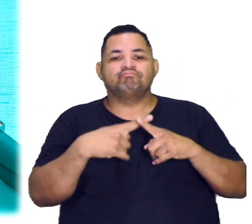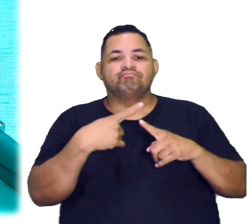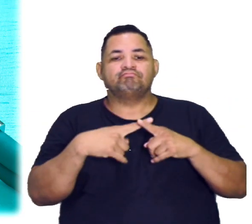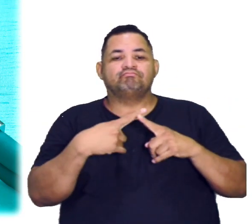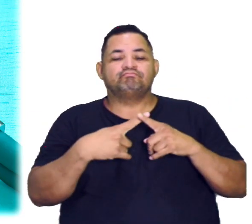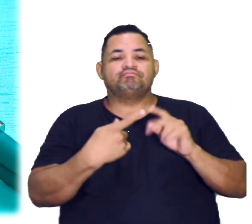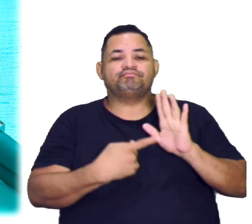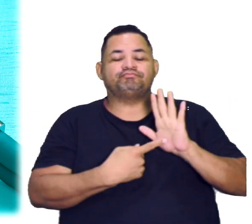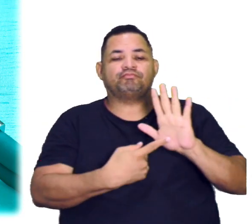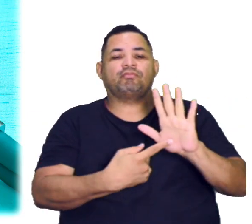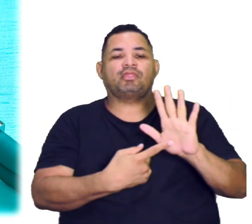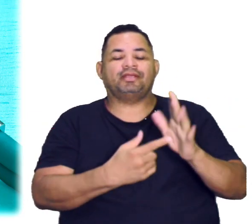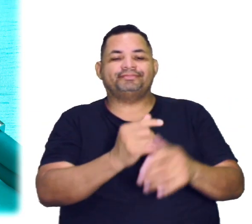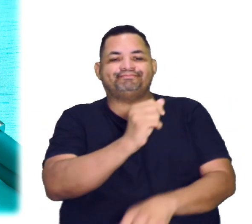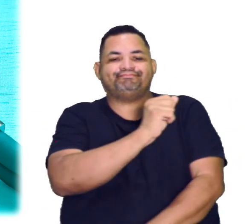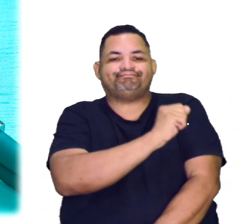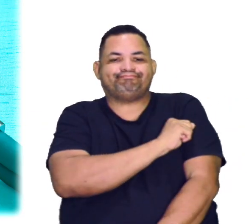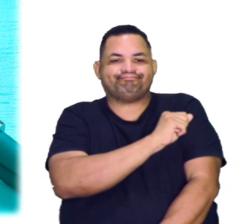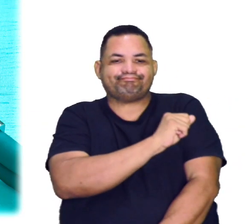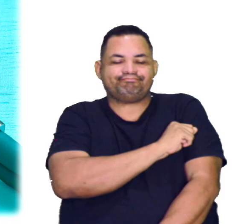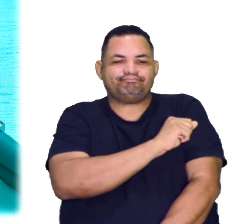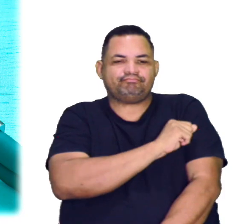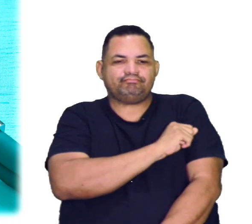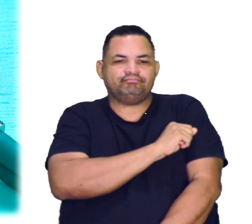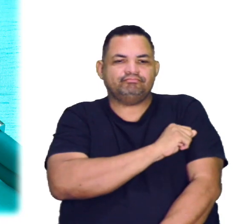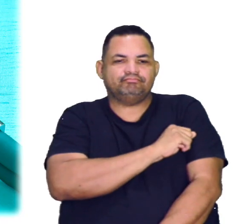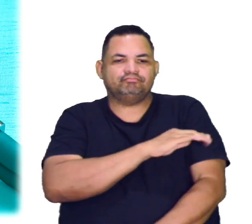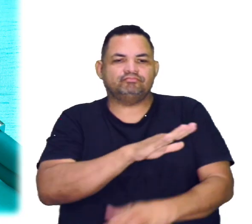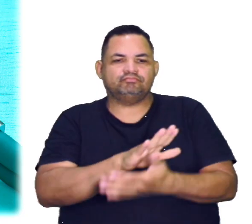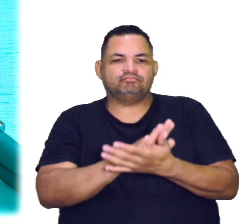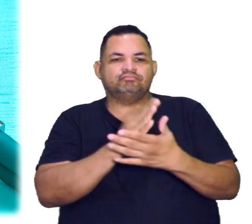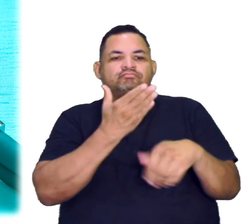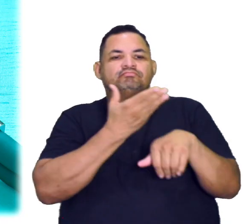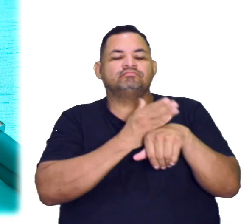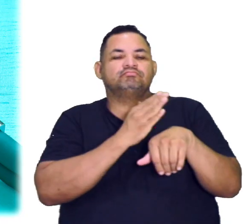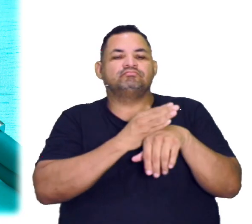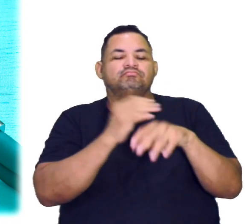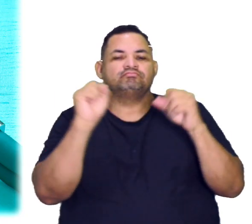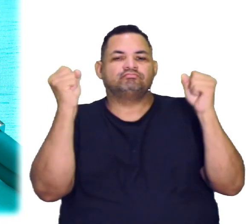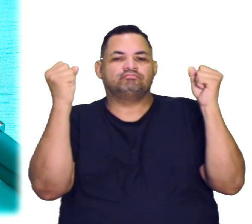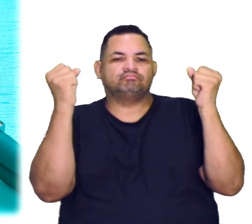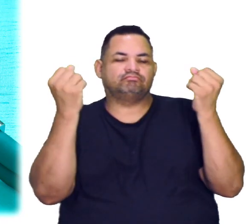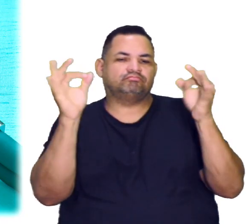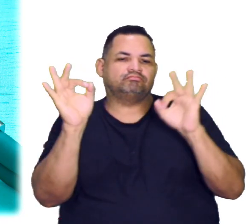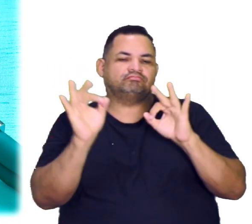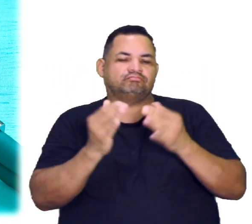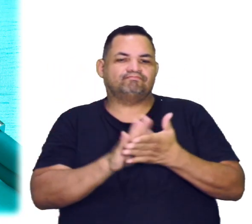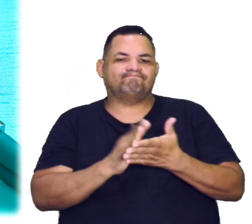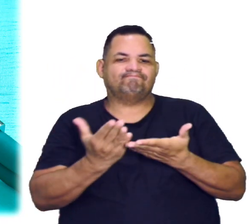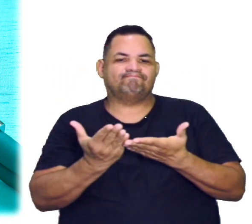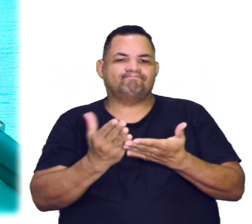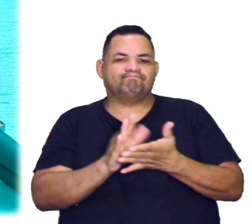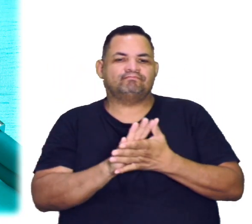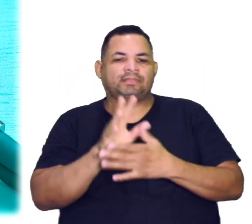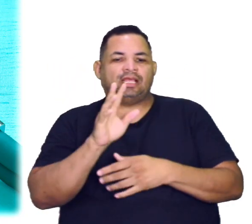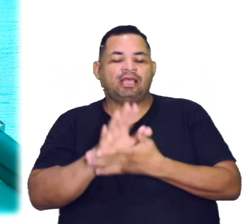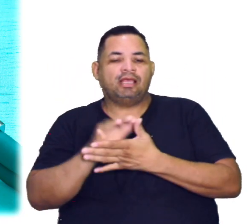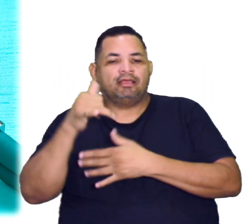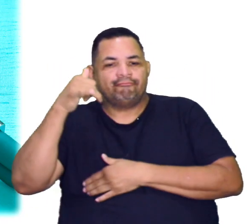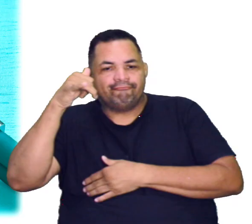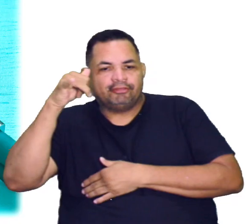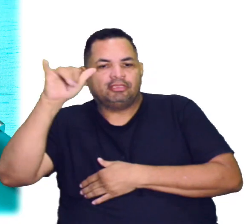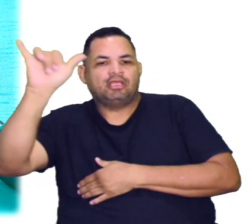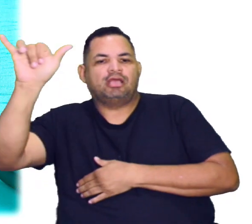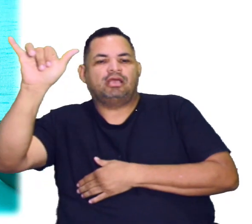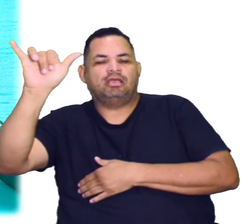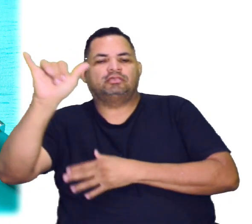para te dizer, caríssimo estudante, que o exercício físico, a atividade física, ela vem para prevenir as